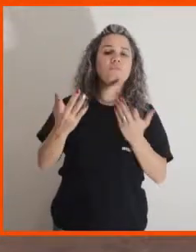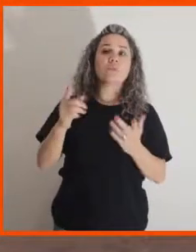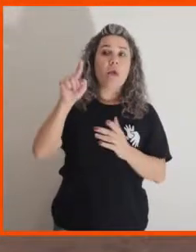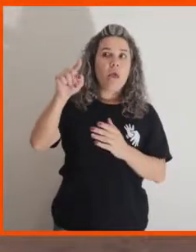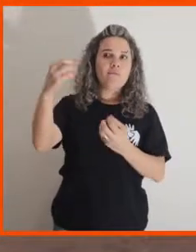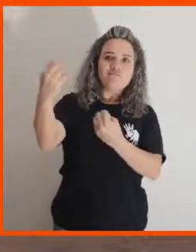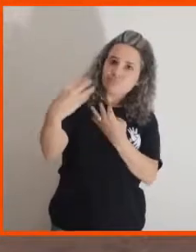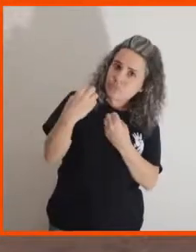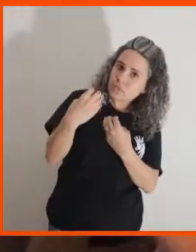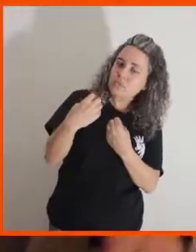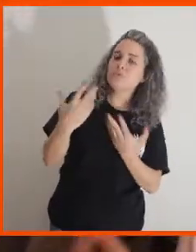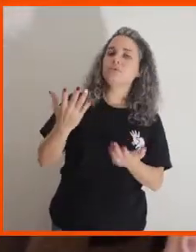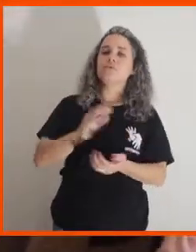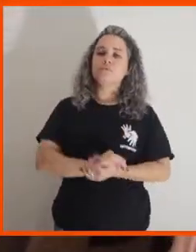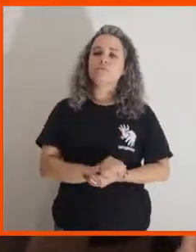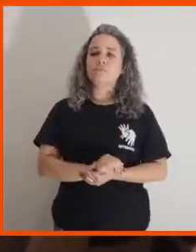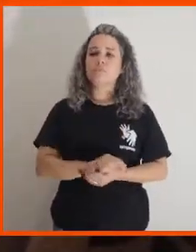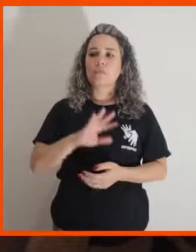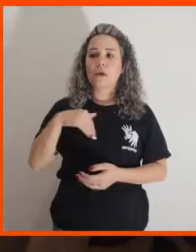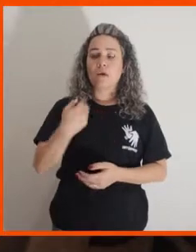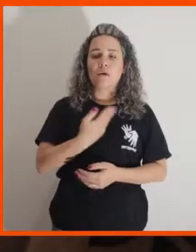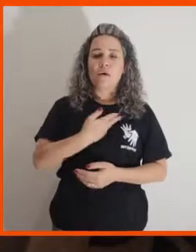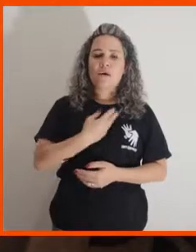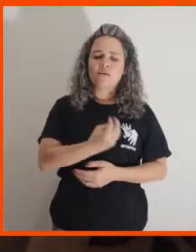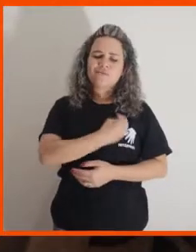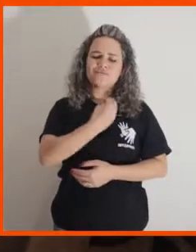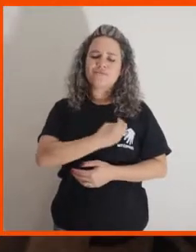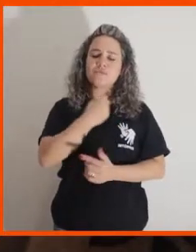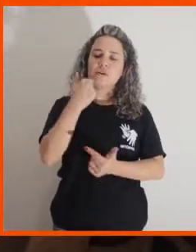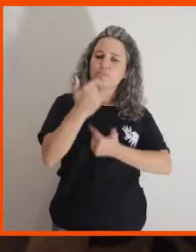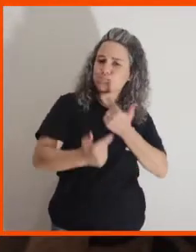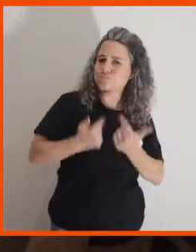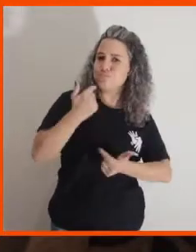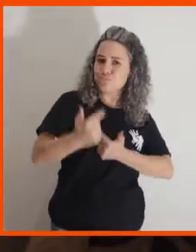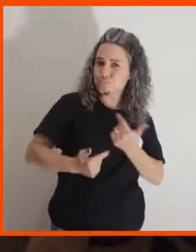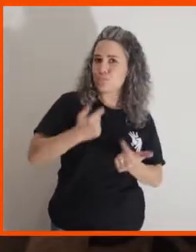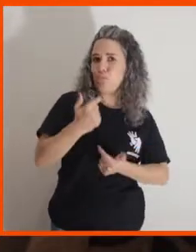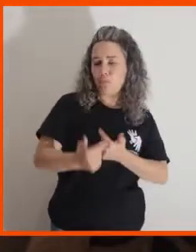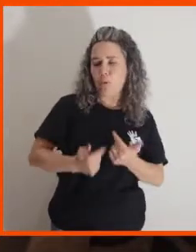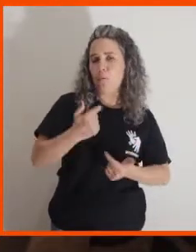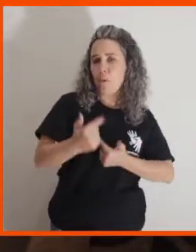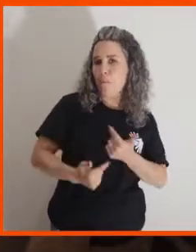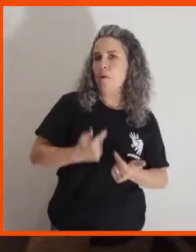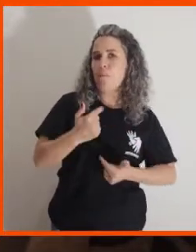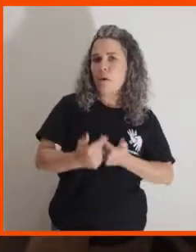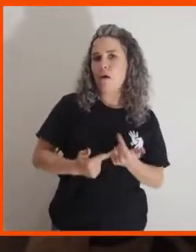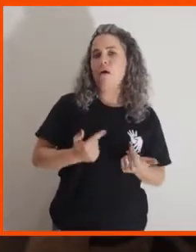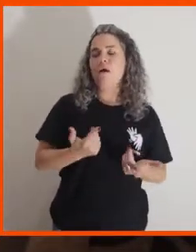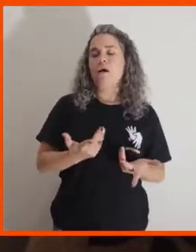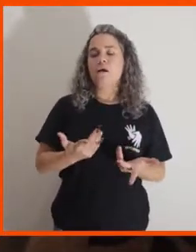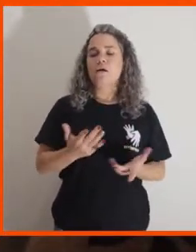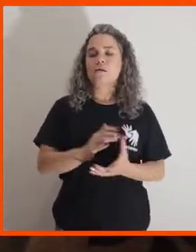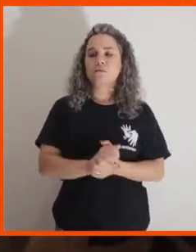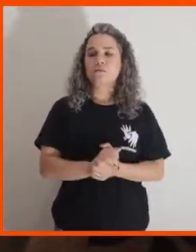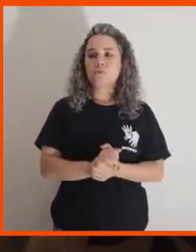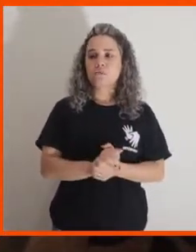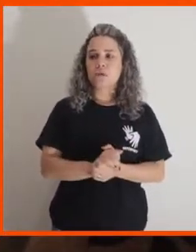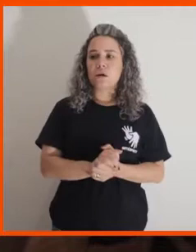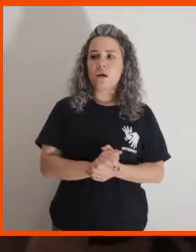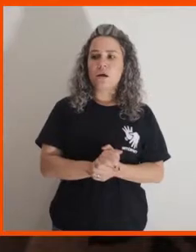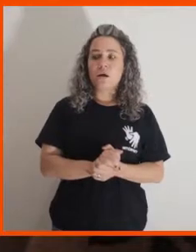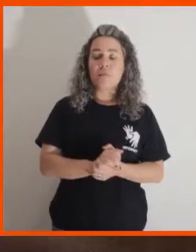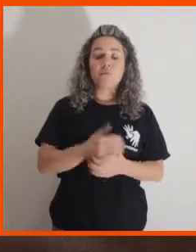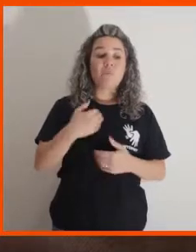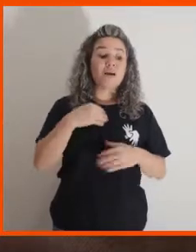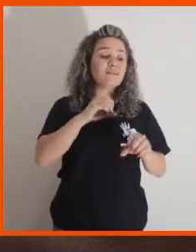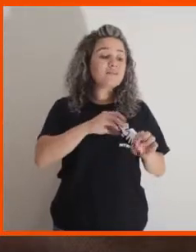a gente pode transmitir. É, a gente vive nessa luta, tentando deixar para os mais novos esse